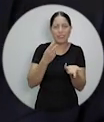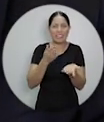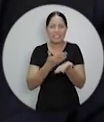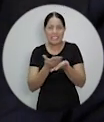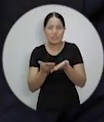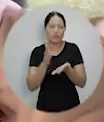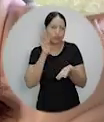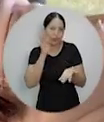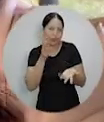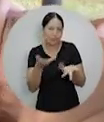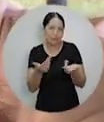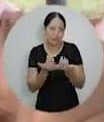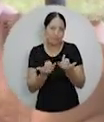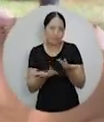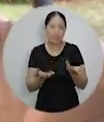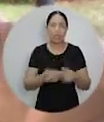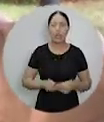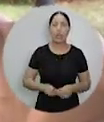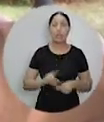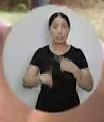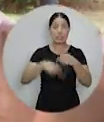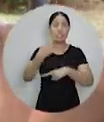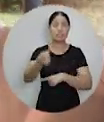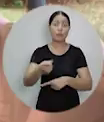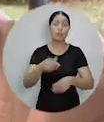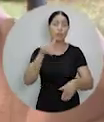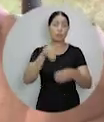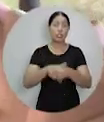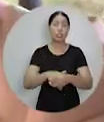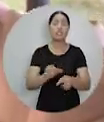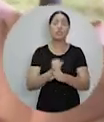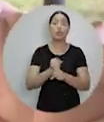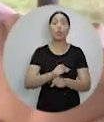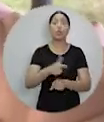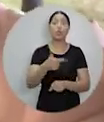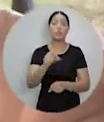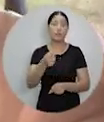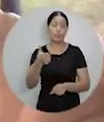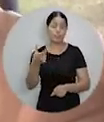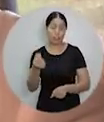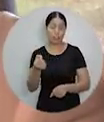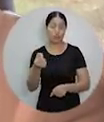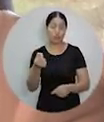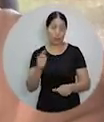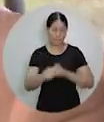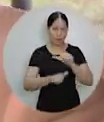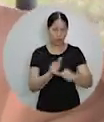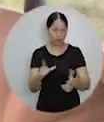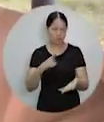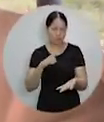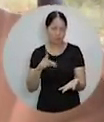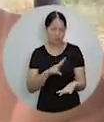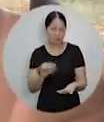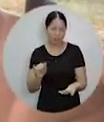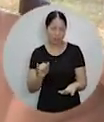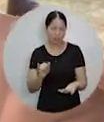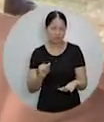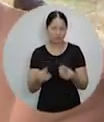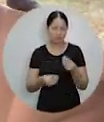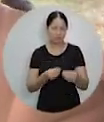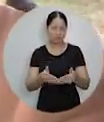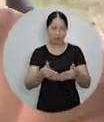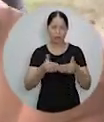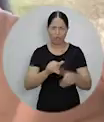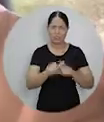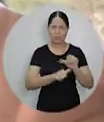processo evolutivo. Agora, para as próximas eleições em 2020, mais mudanças vão acontecer por causa da reforma